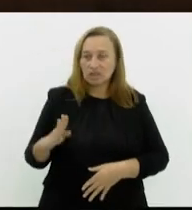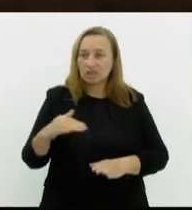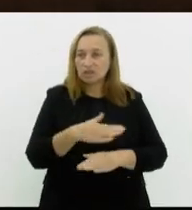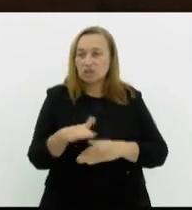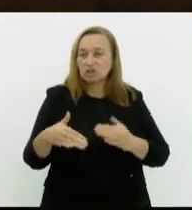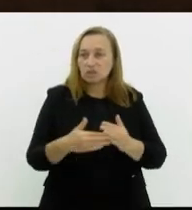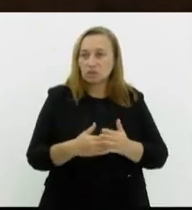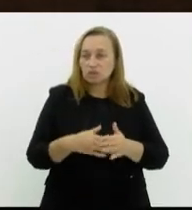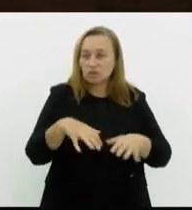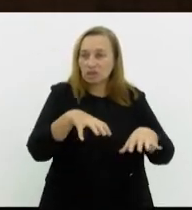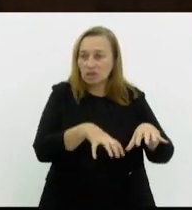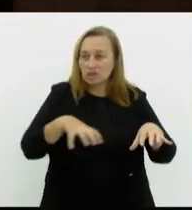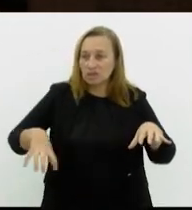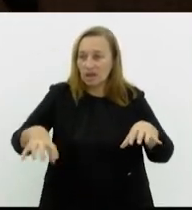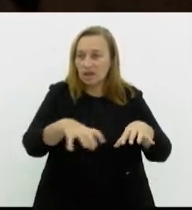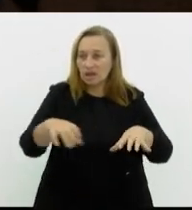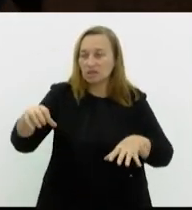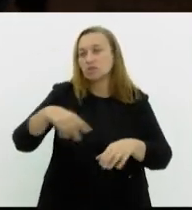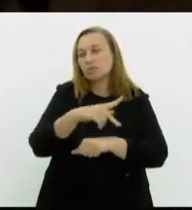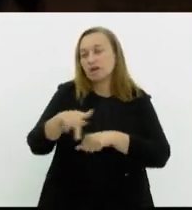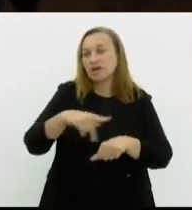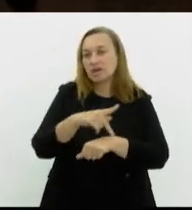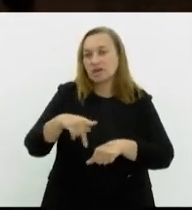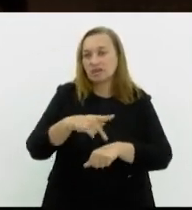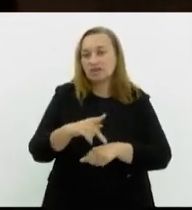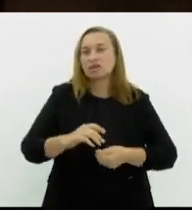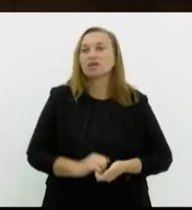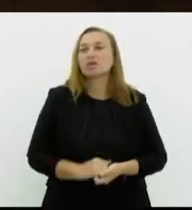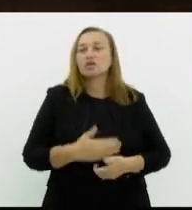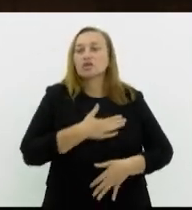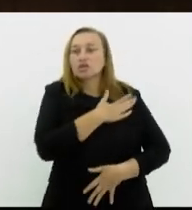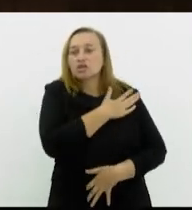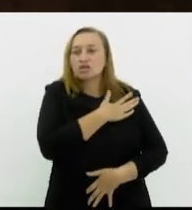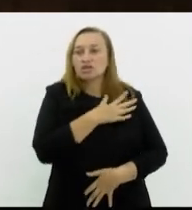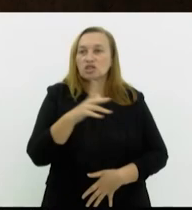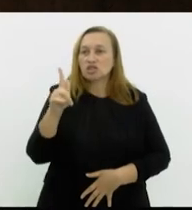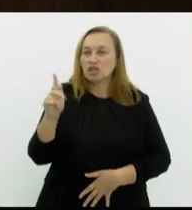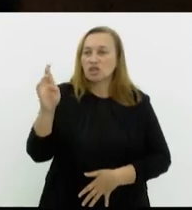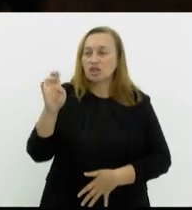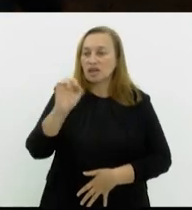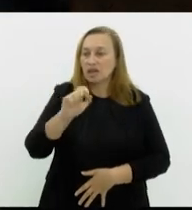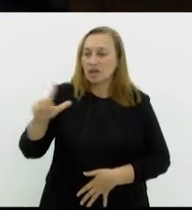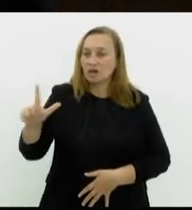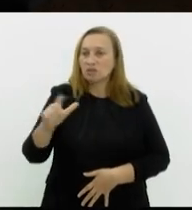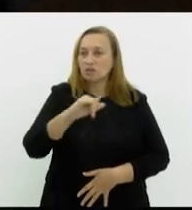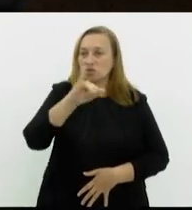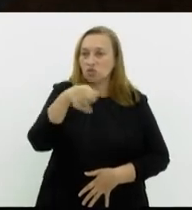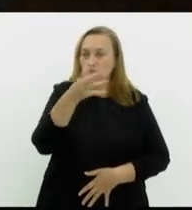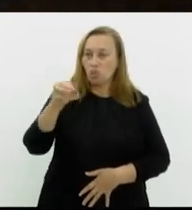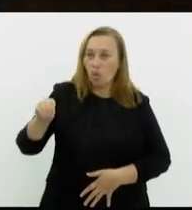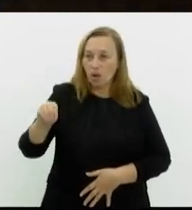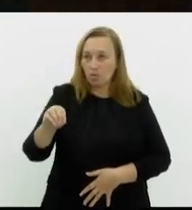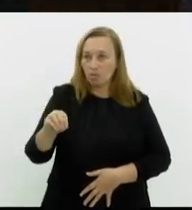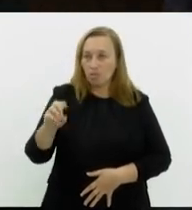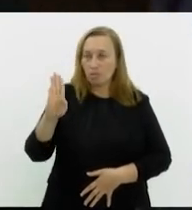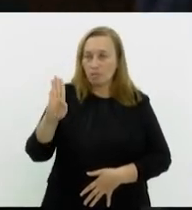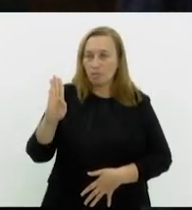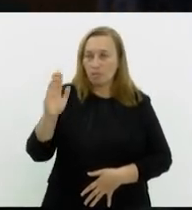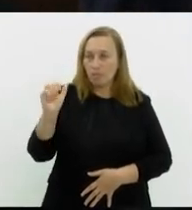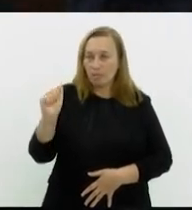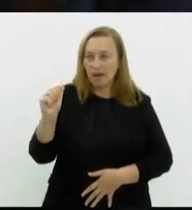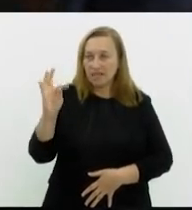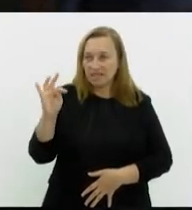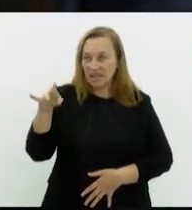as regiões do país, sob o comando do então general João Batista Mascarenhas de Moraes, que